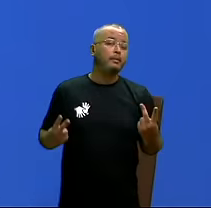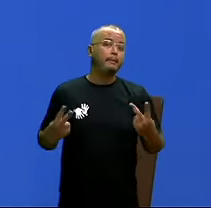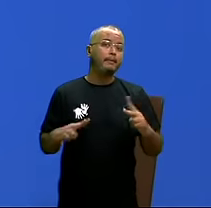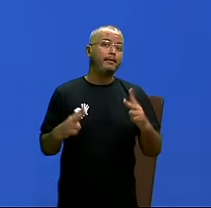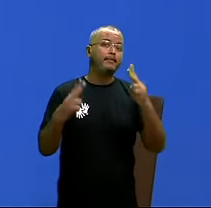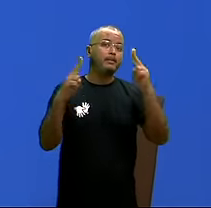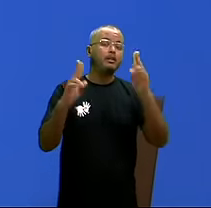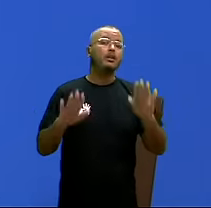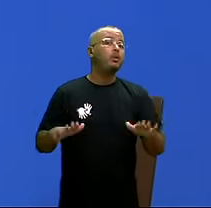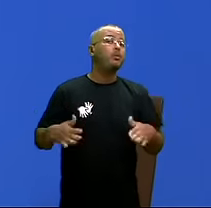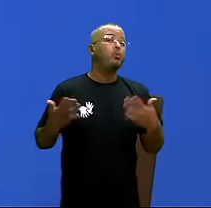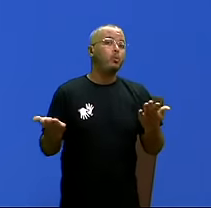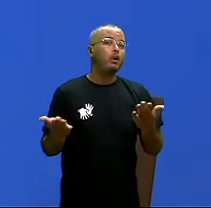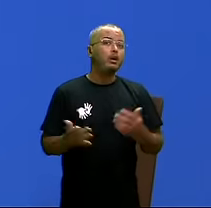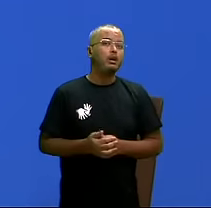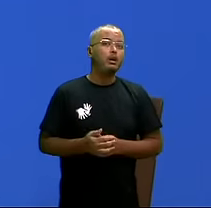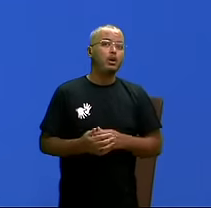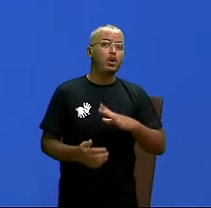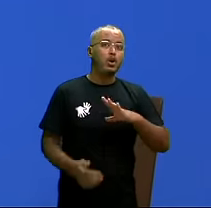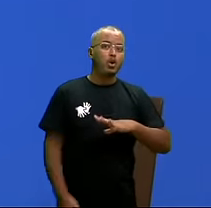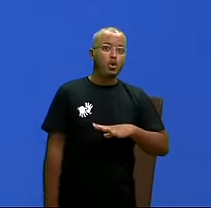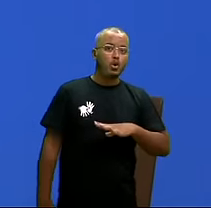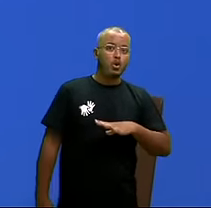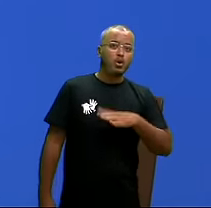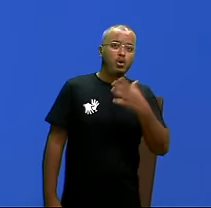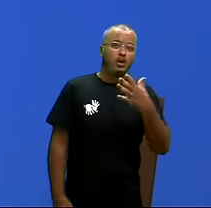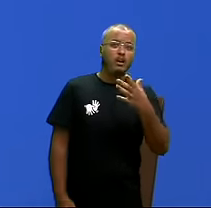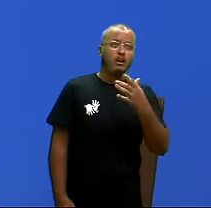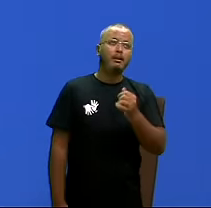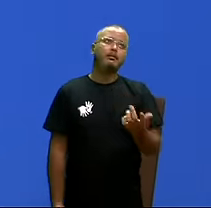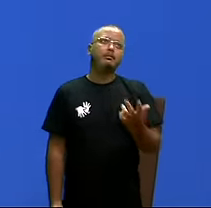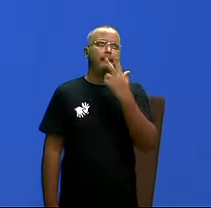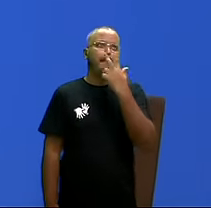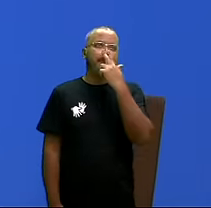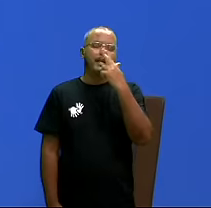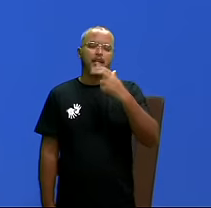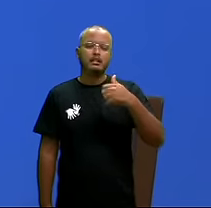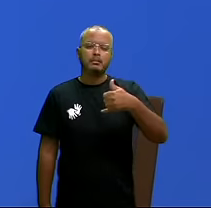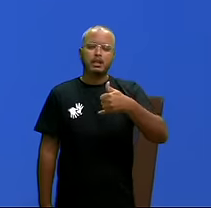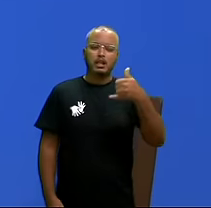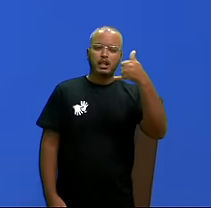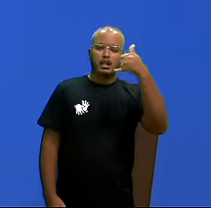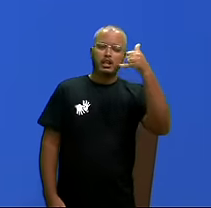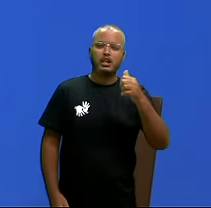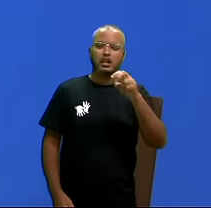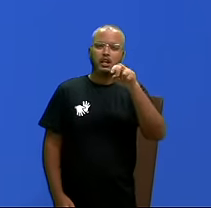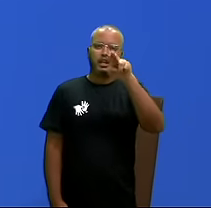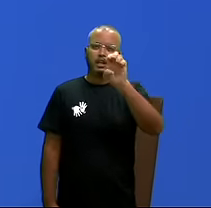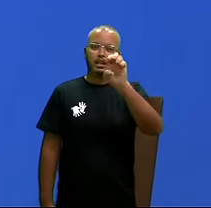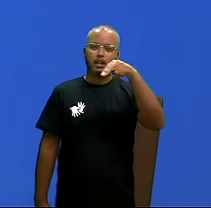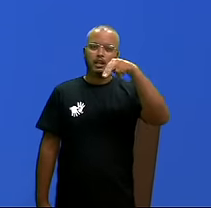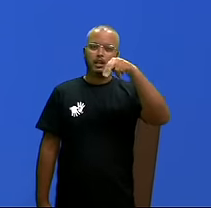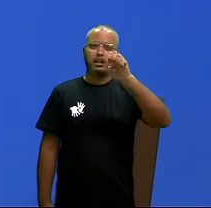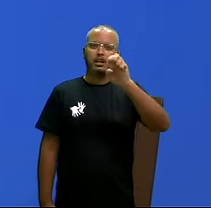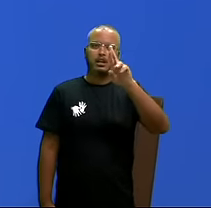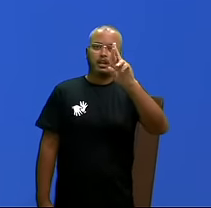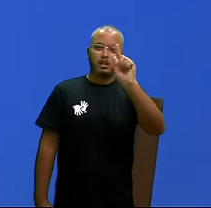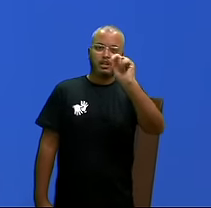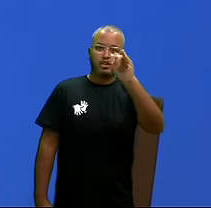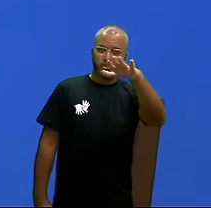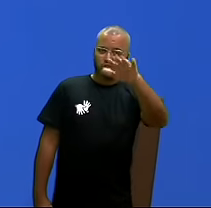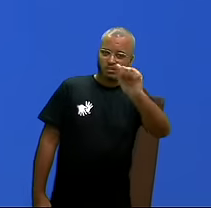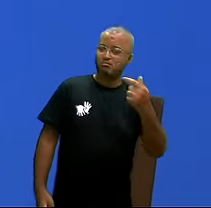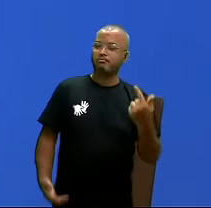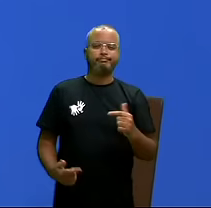coisa que a gente precisa entender: coragem não é uma energia que você vai precisar quando os dias estiverem maus. Não. Coragem você não precisa só em dias